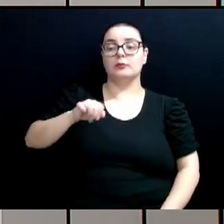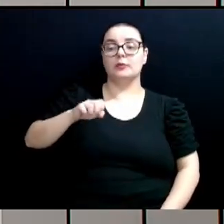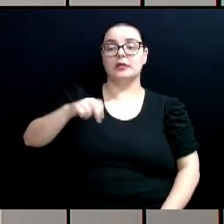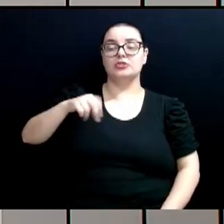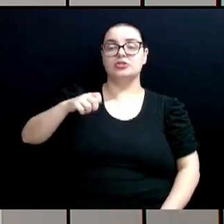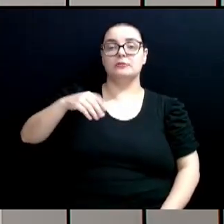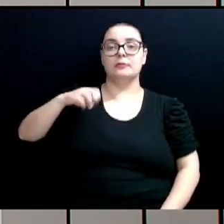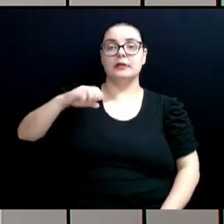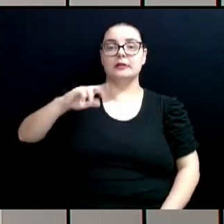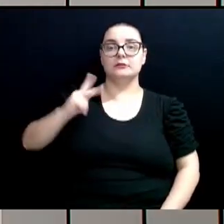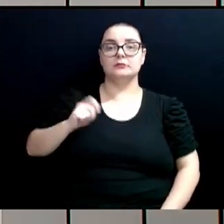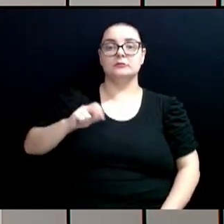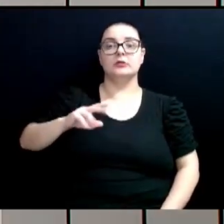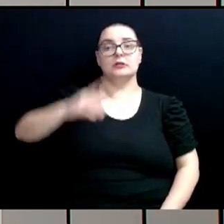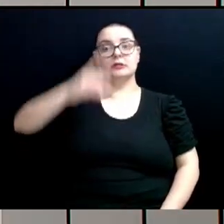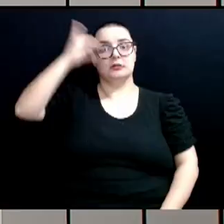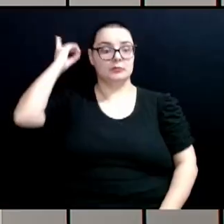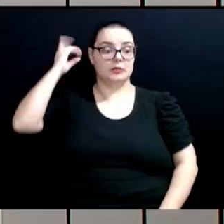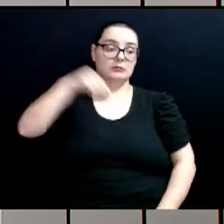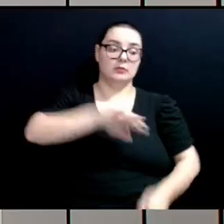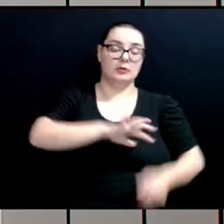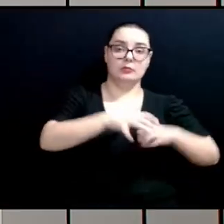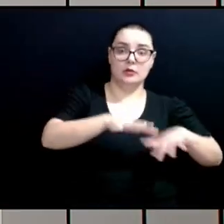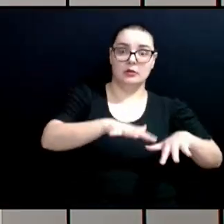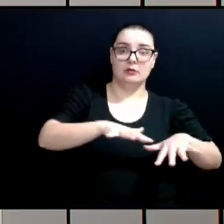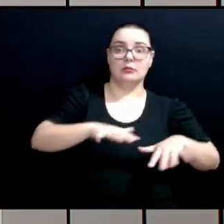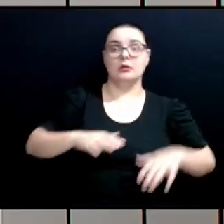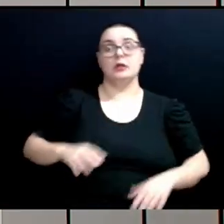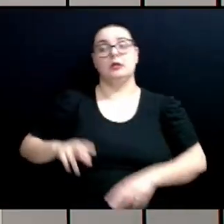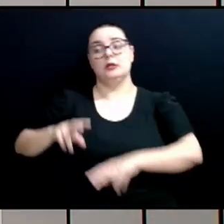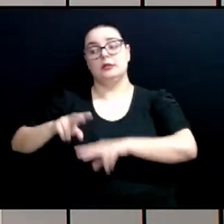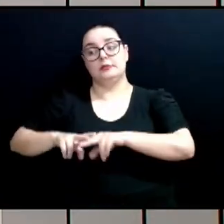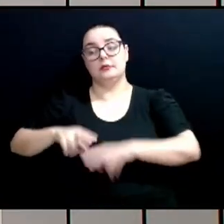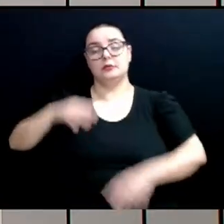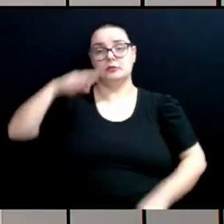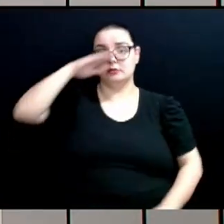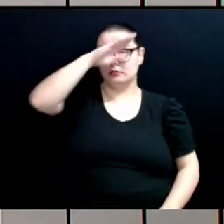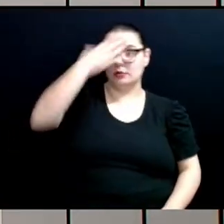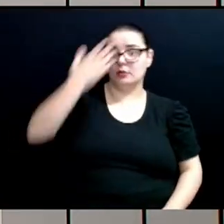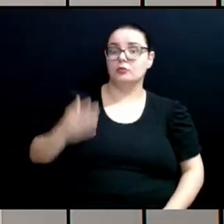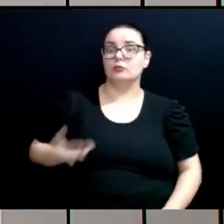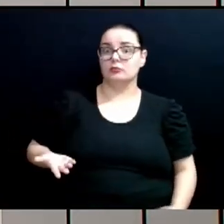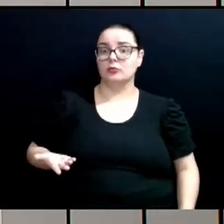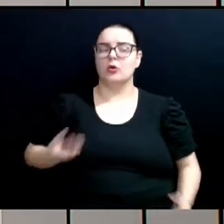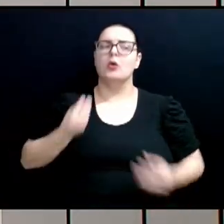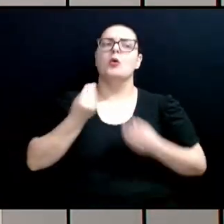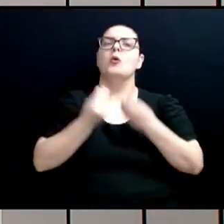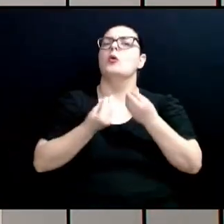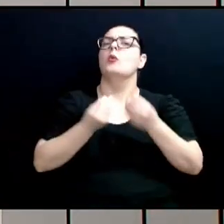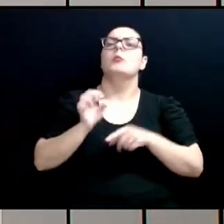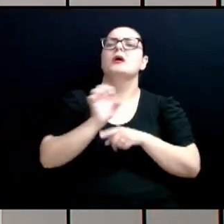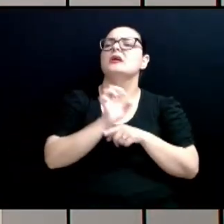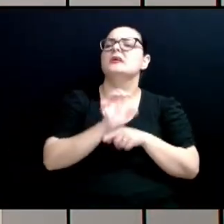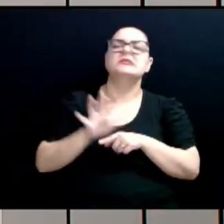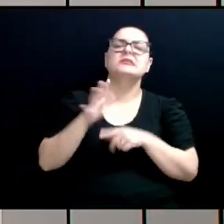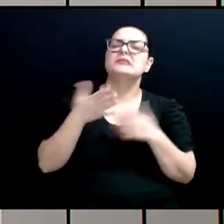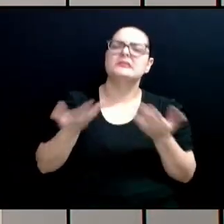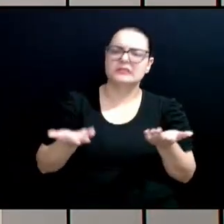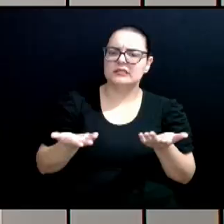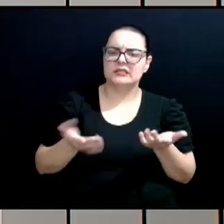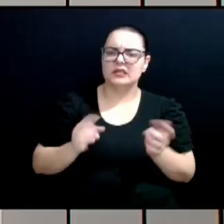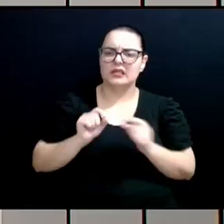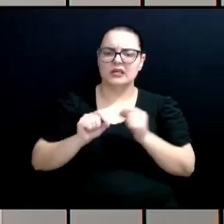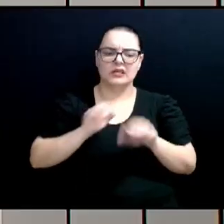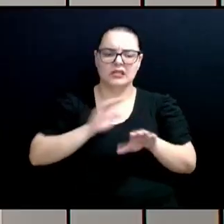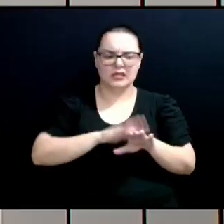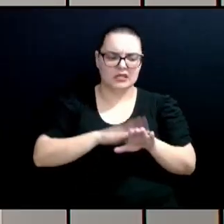na condenação do ex-presidente Jair Bolsonaro. Então, como este Estado funciona? Quem garante o exercício de